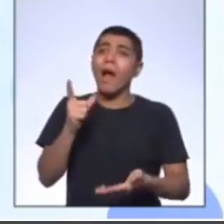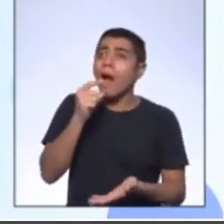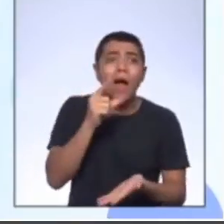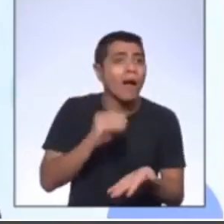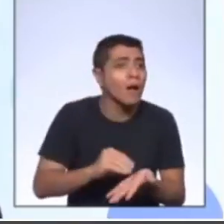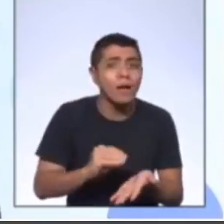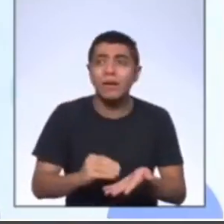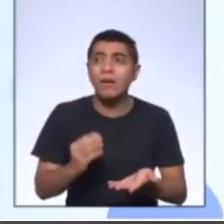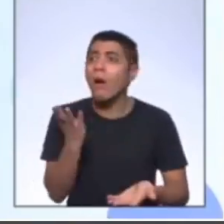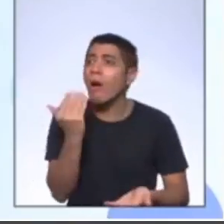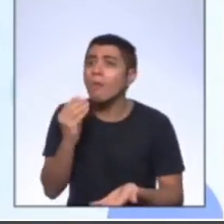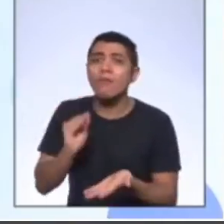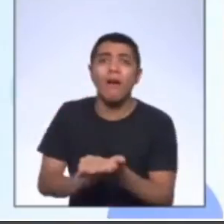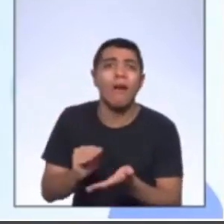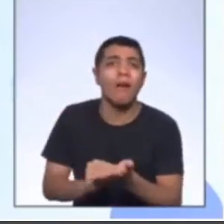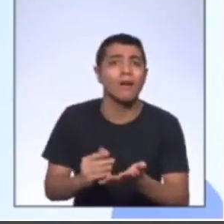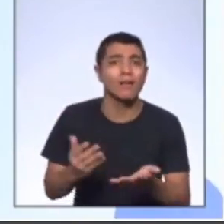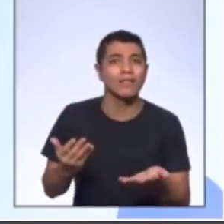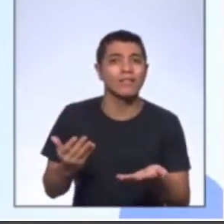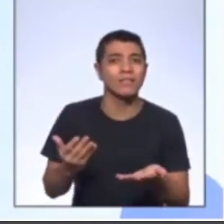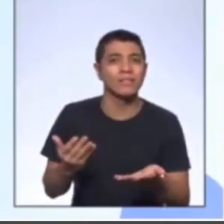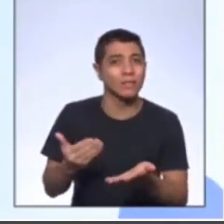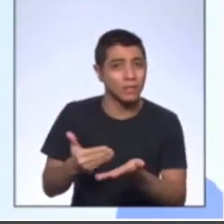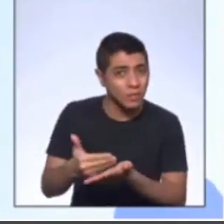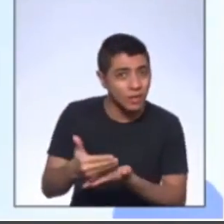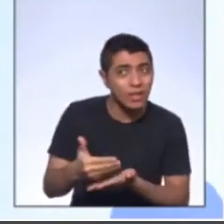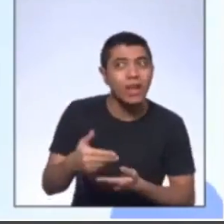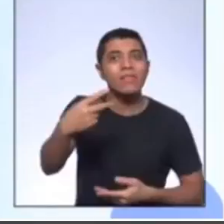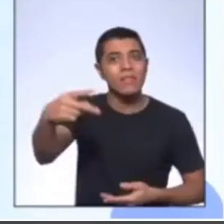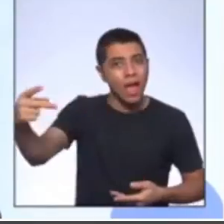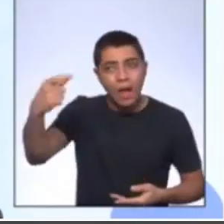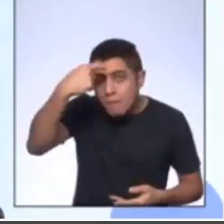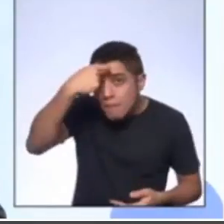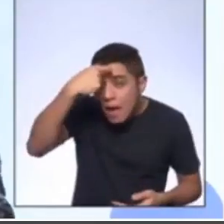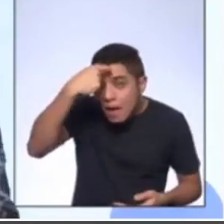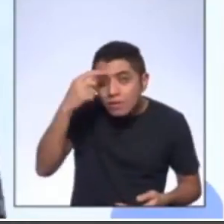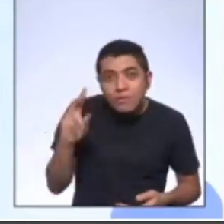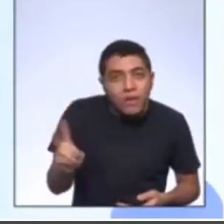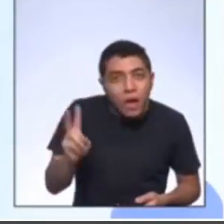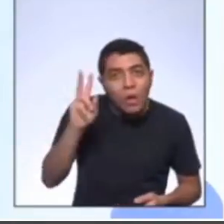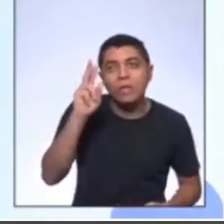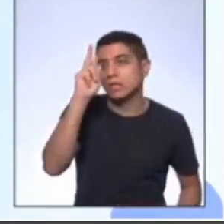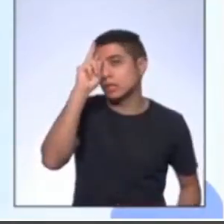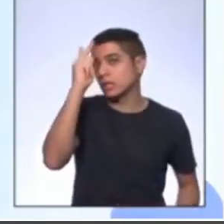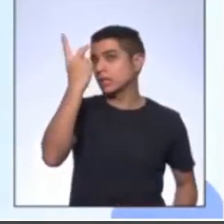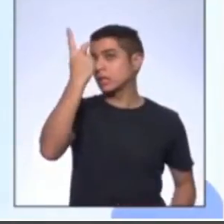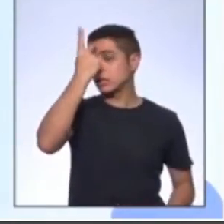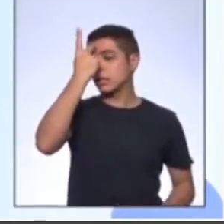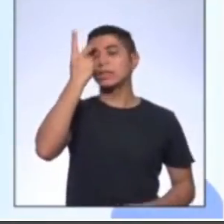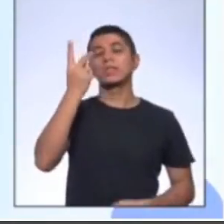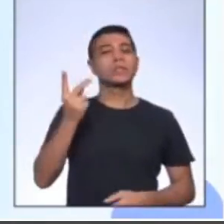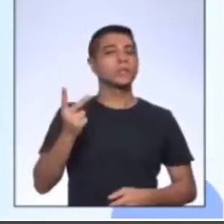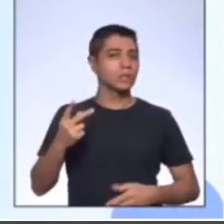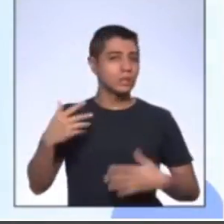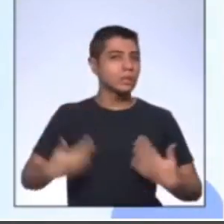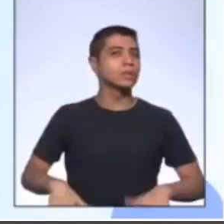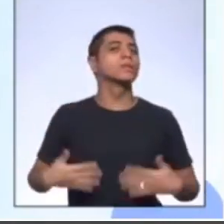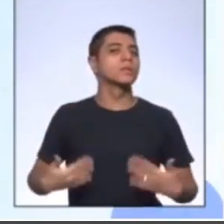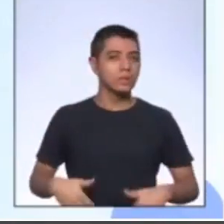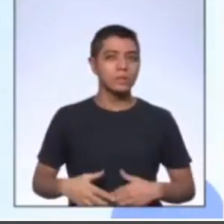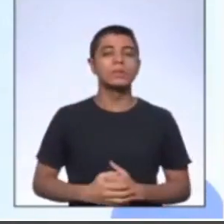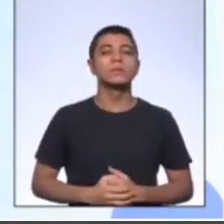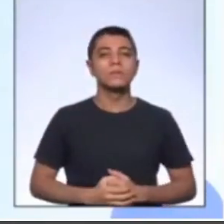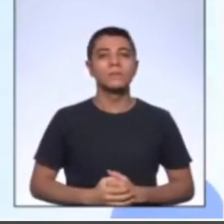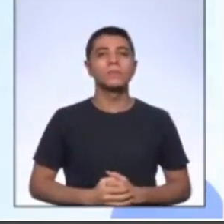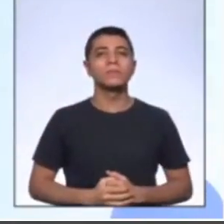gente e os valores aí começa a mudar um pouco mudam um pouco olha só